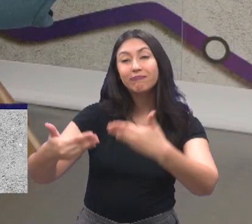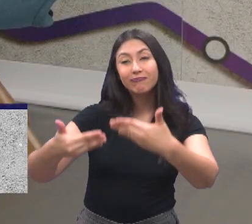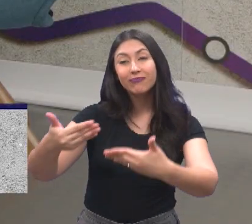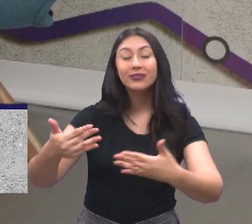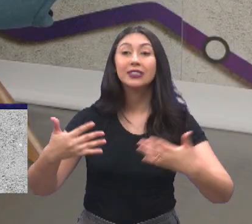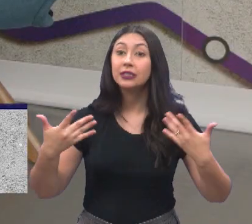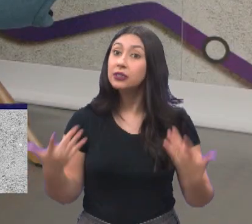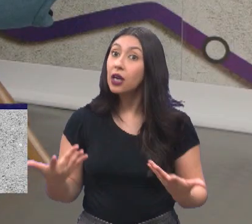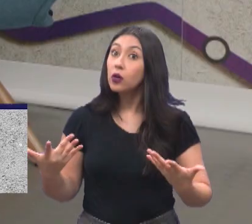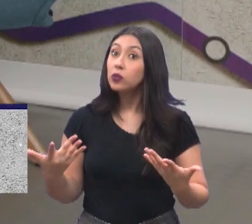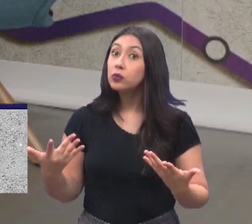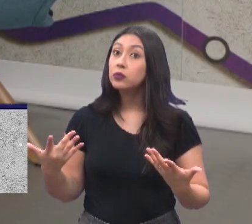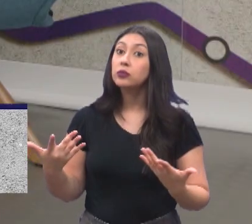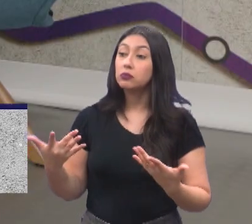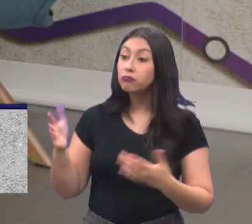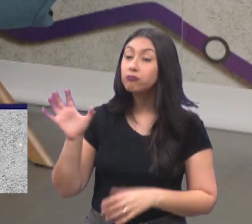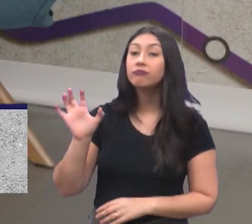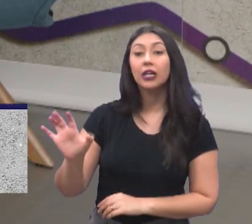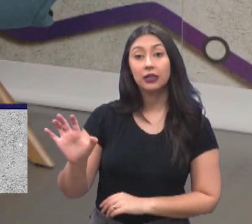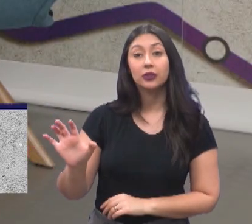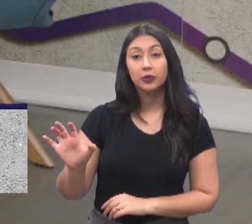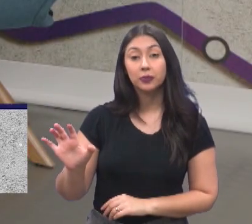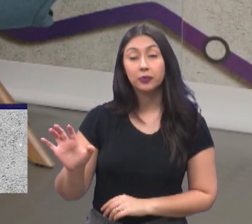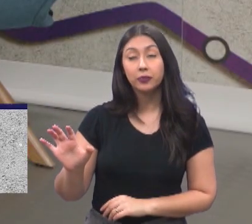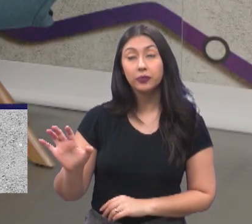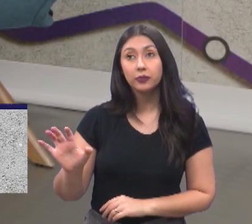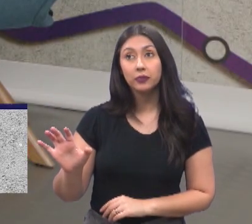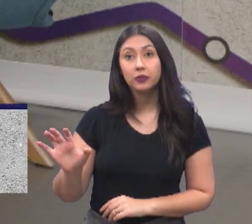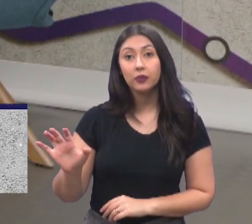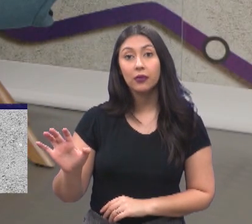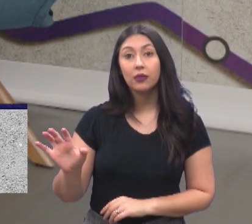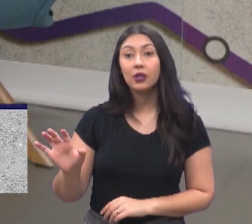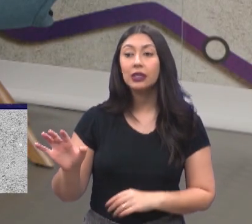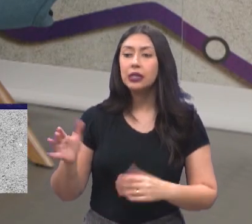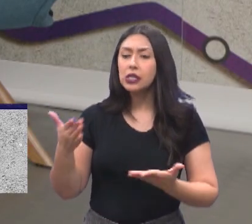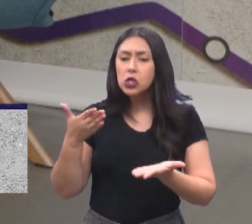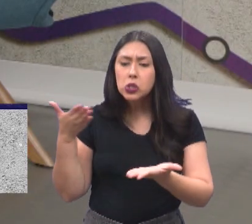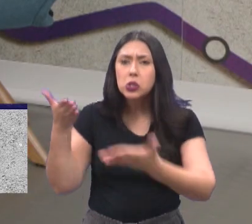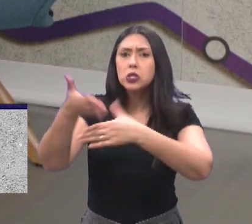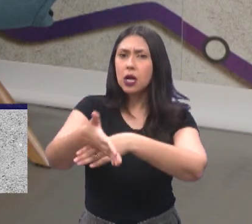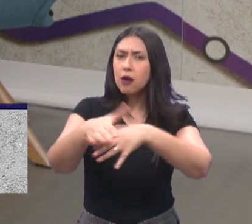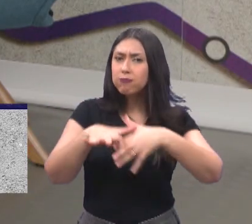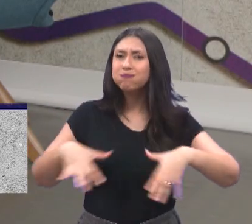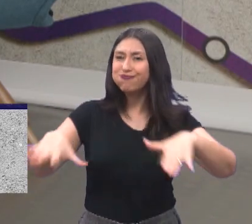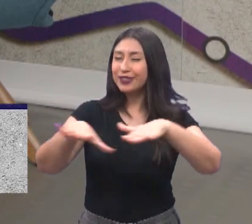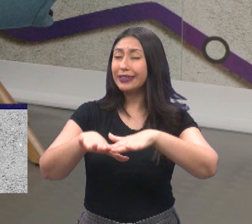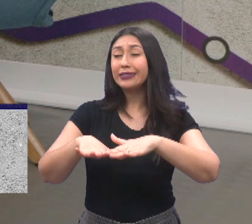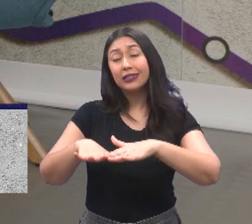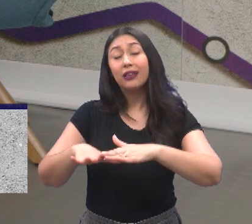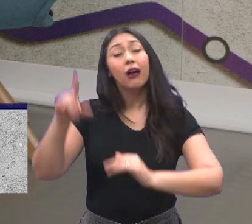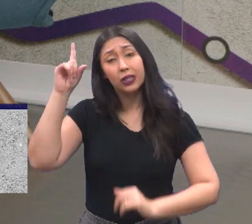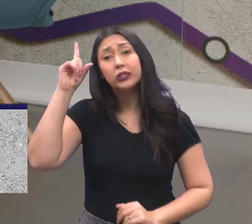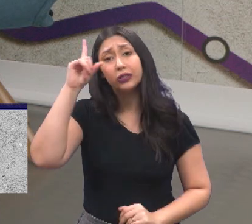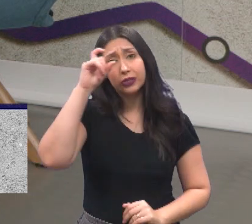a joalheria de autor, ela é isso, né? E entrar para o mercado não é fácil, né? Porque